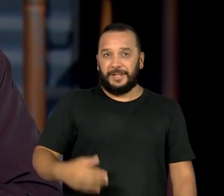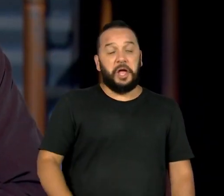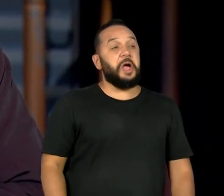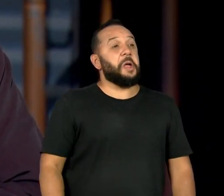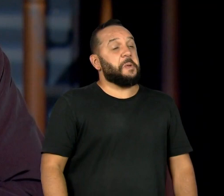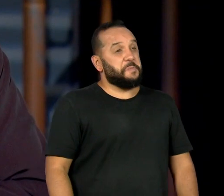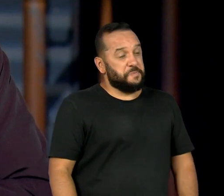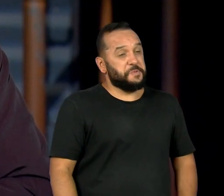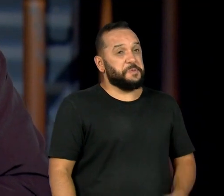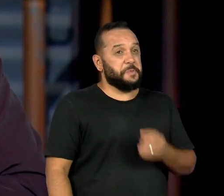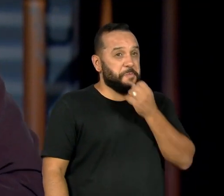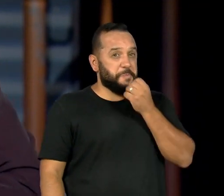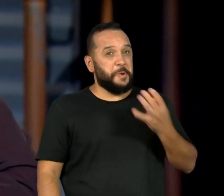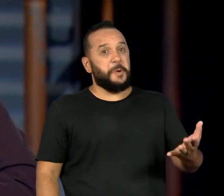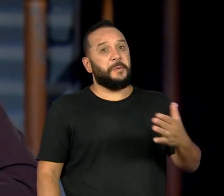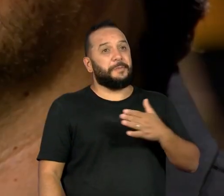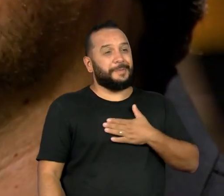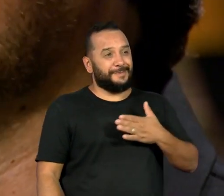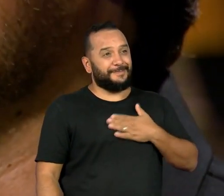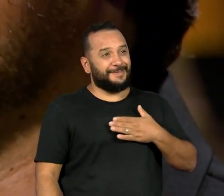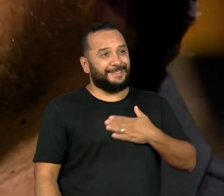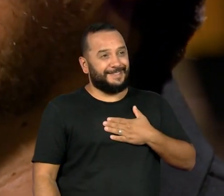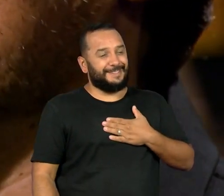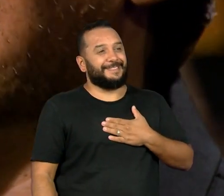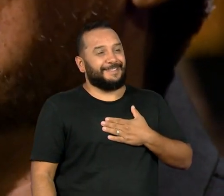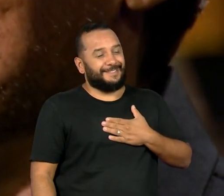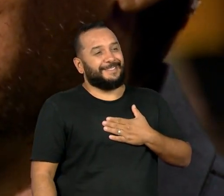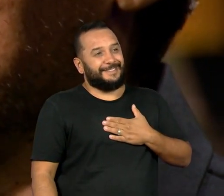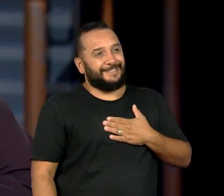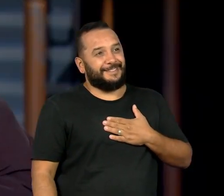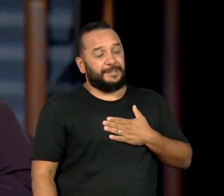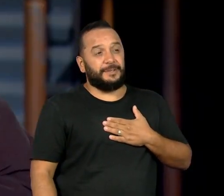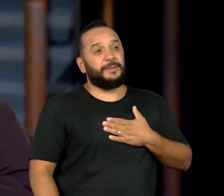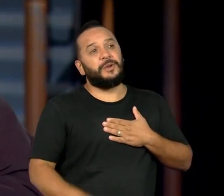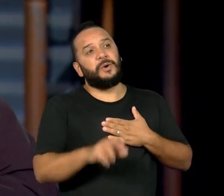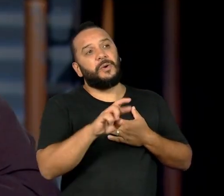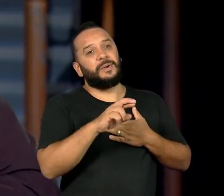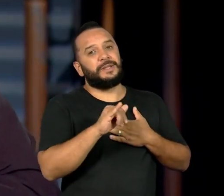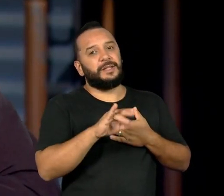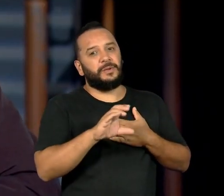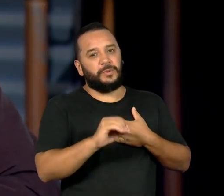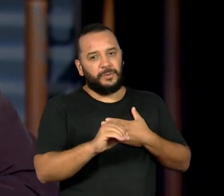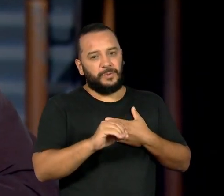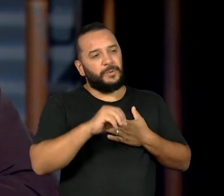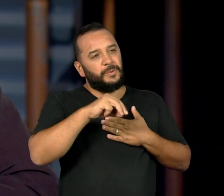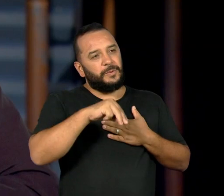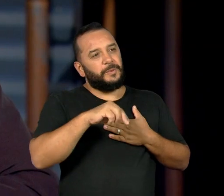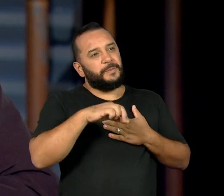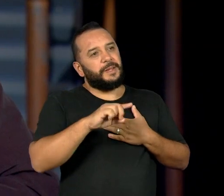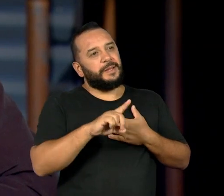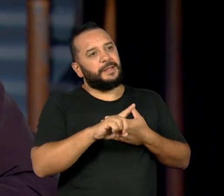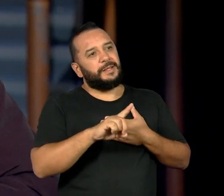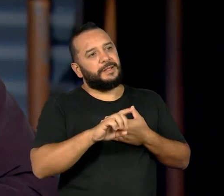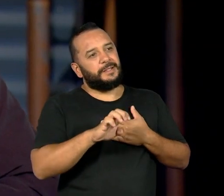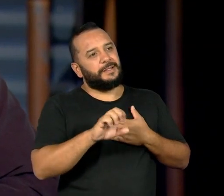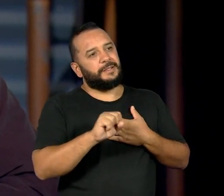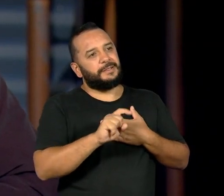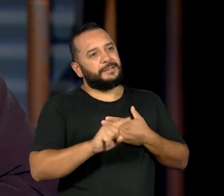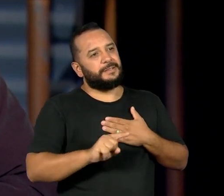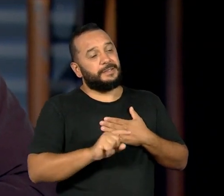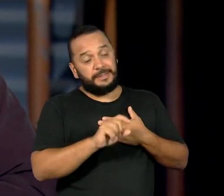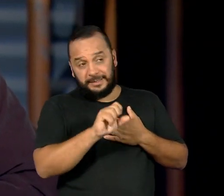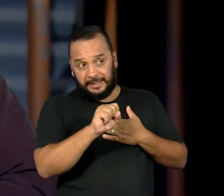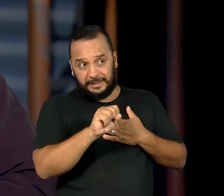bom demais, esse encontro. O Rodrigo Hubner Mendes. Então me diga, o que